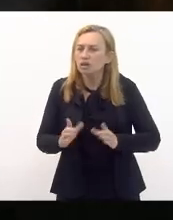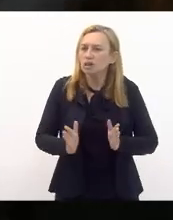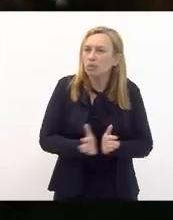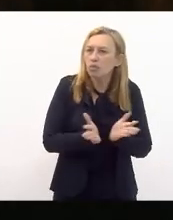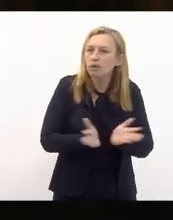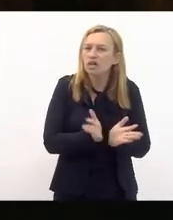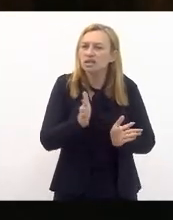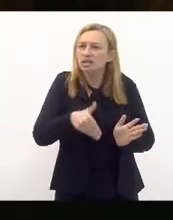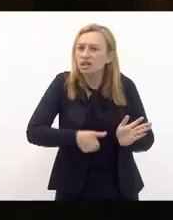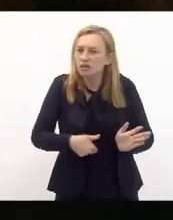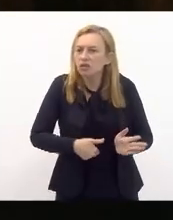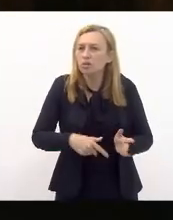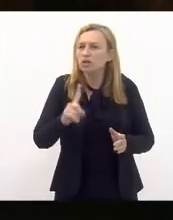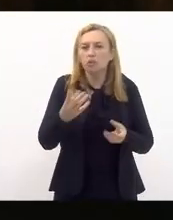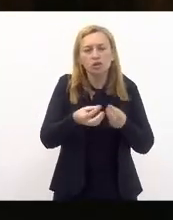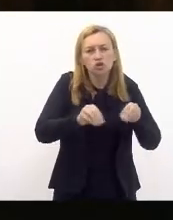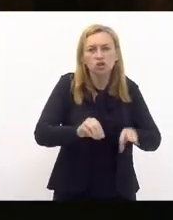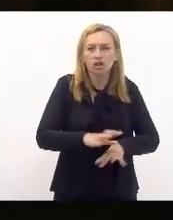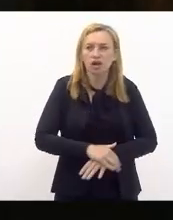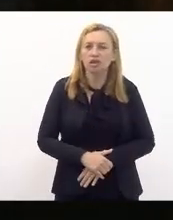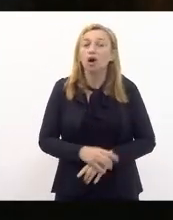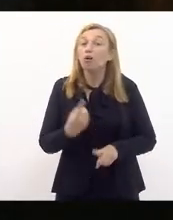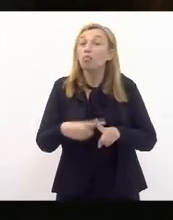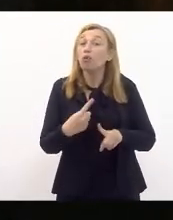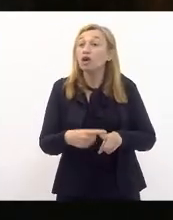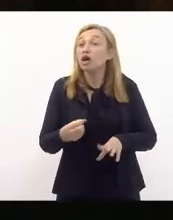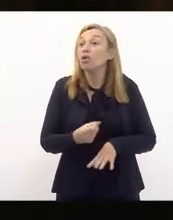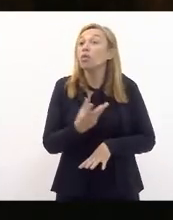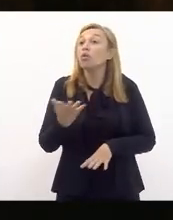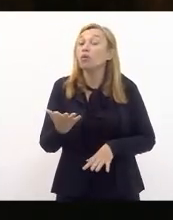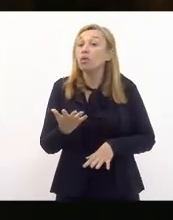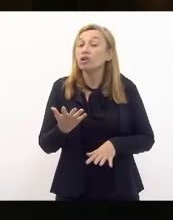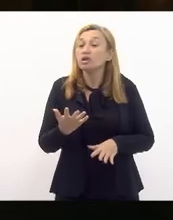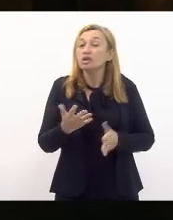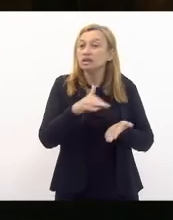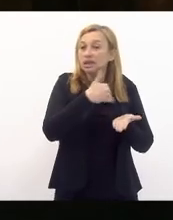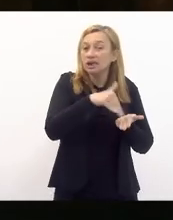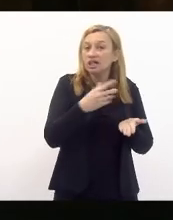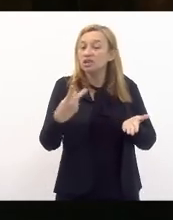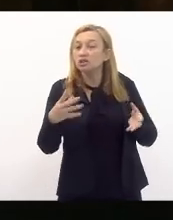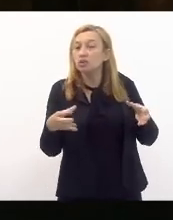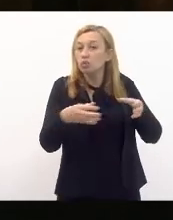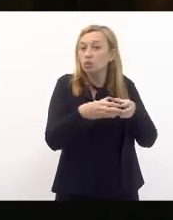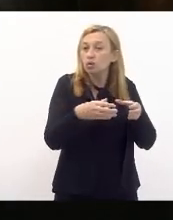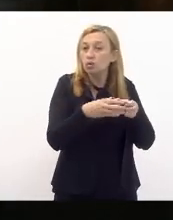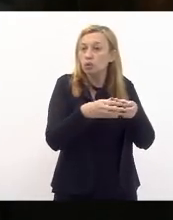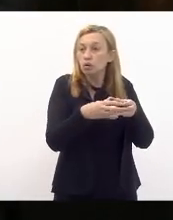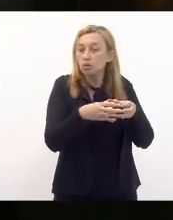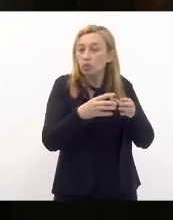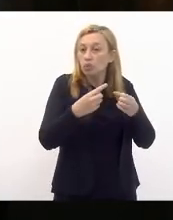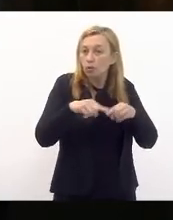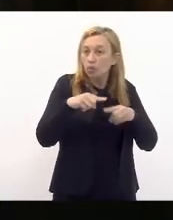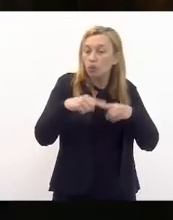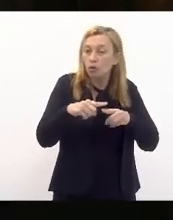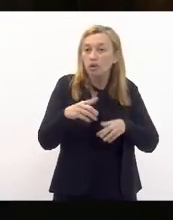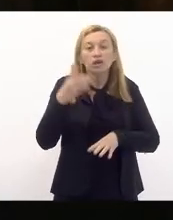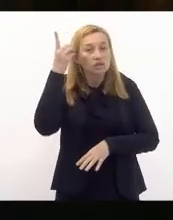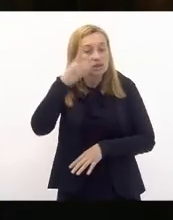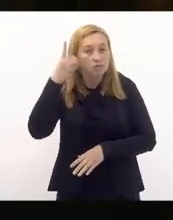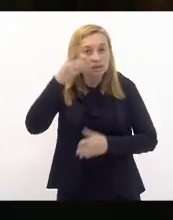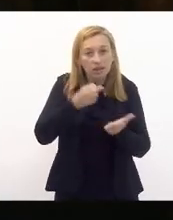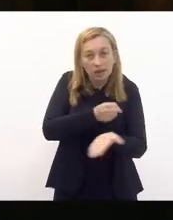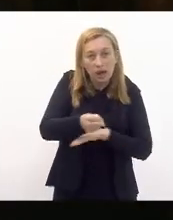não seja prejudicado porque quando o secretário isso equipe passam a perseguir os